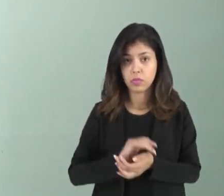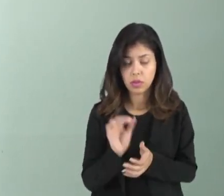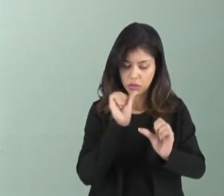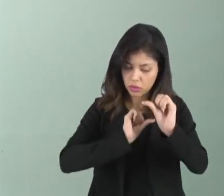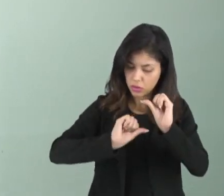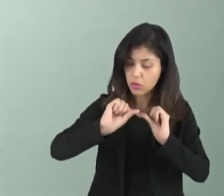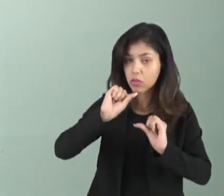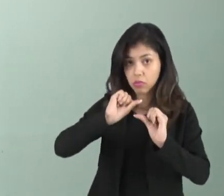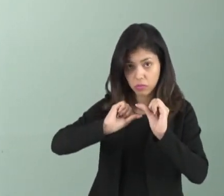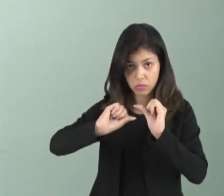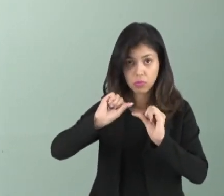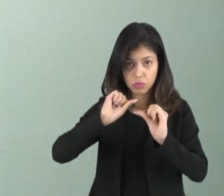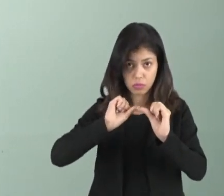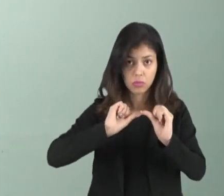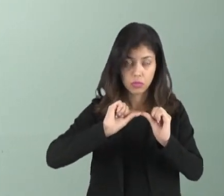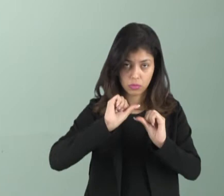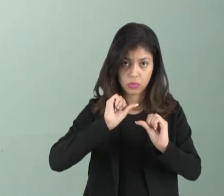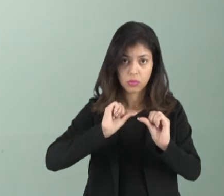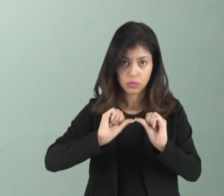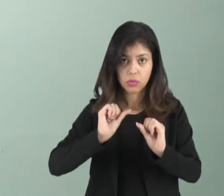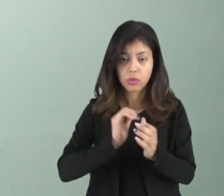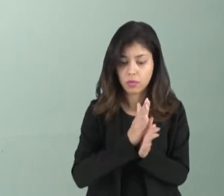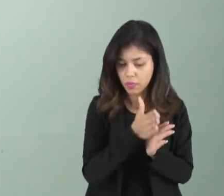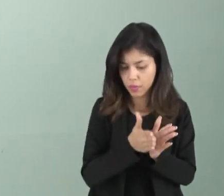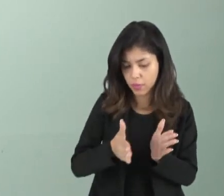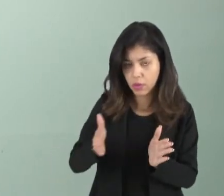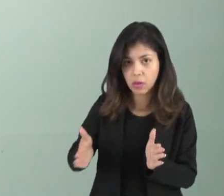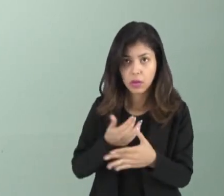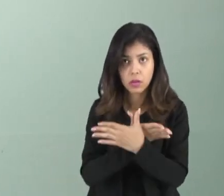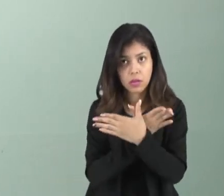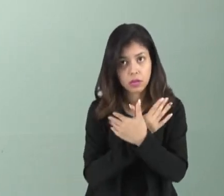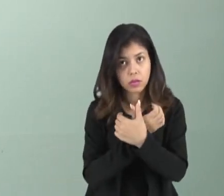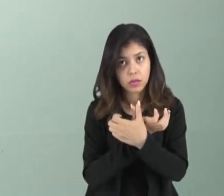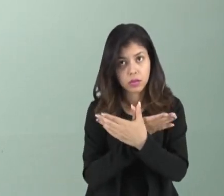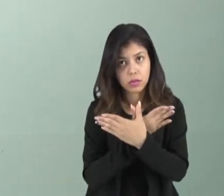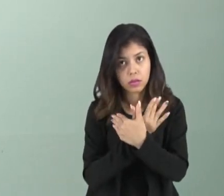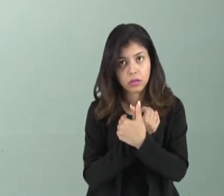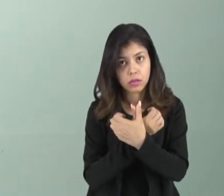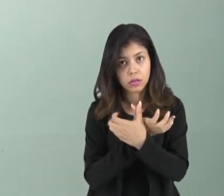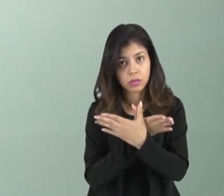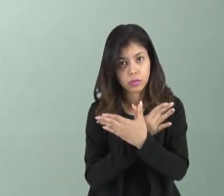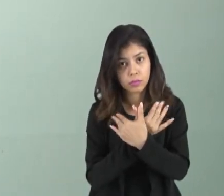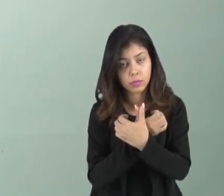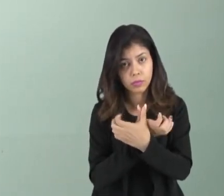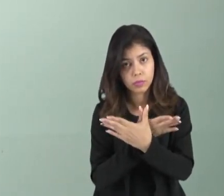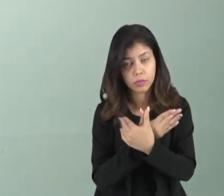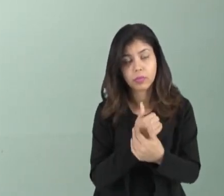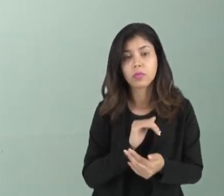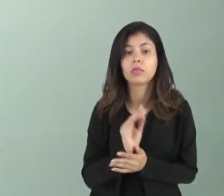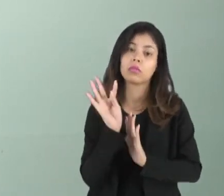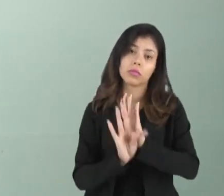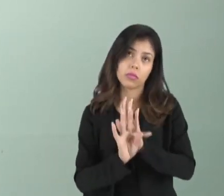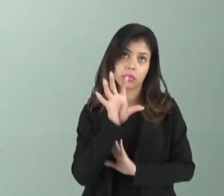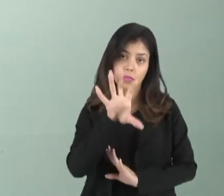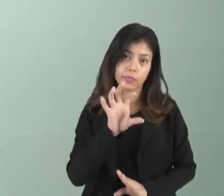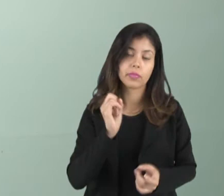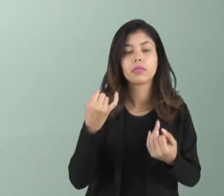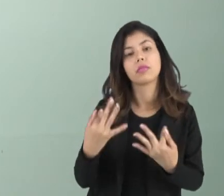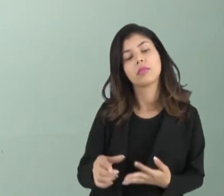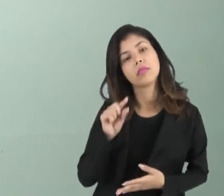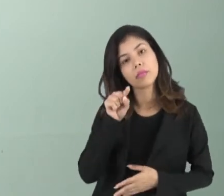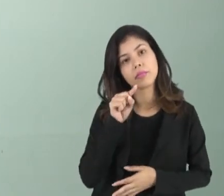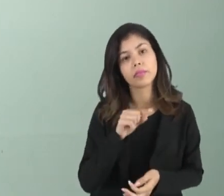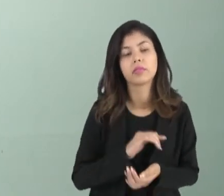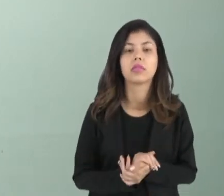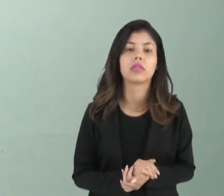de transformação que se chama metamorfose e se torna o quê? Uma borboleta. Então esse texto é basicamente isso. Aí ele